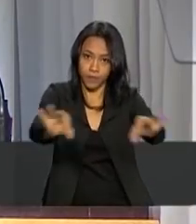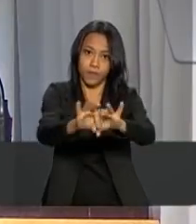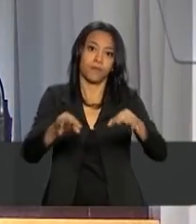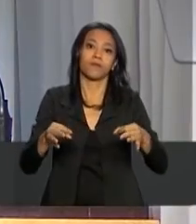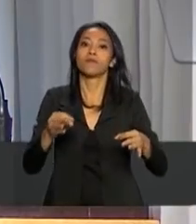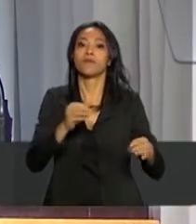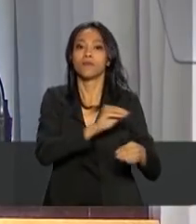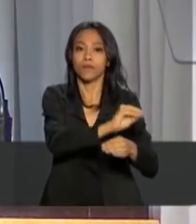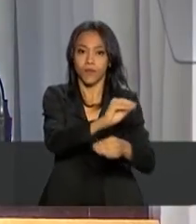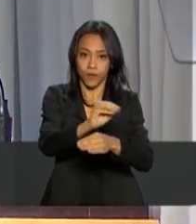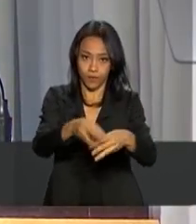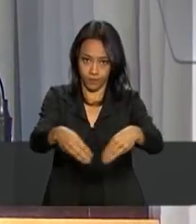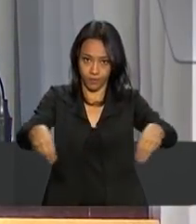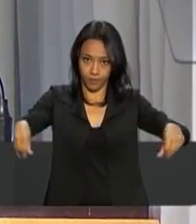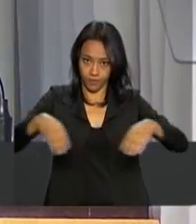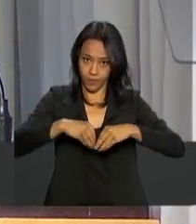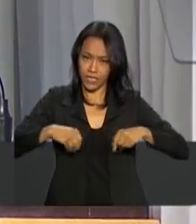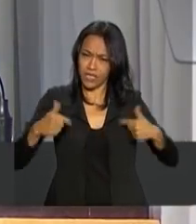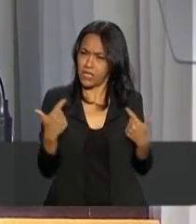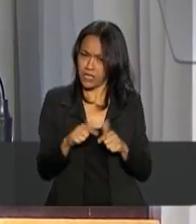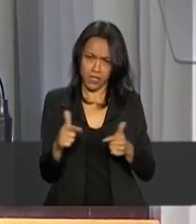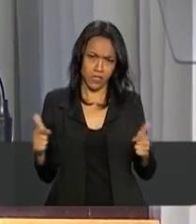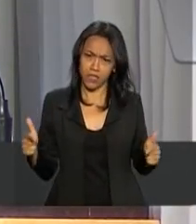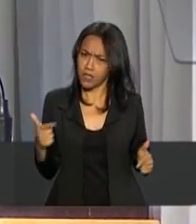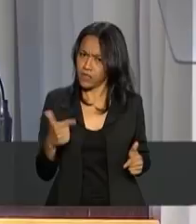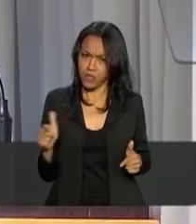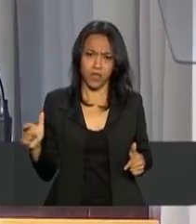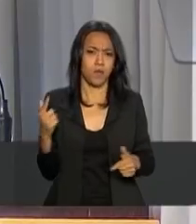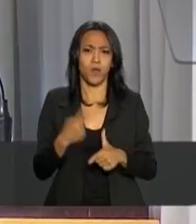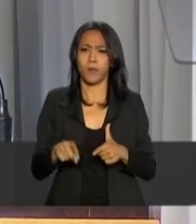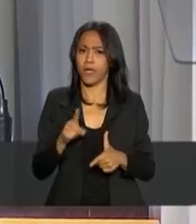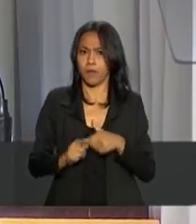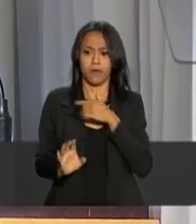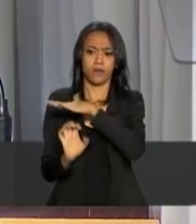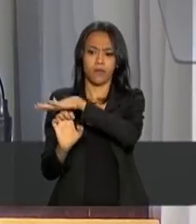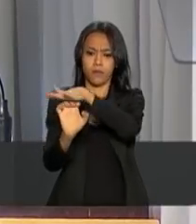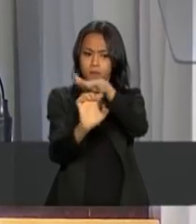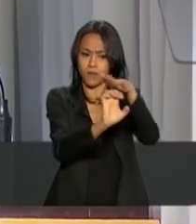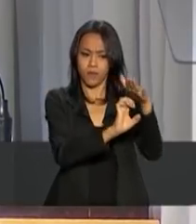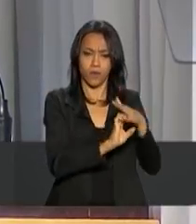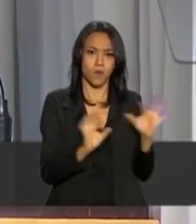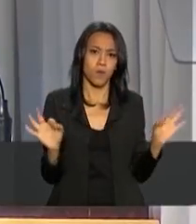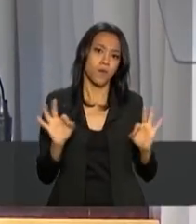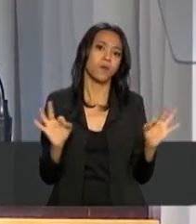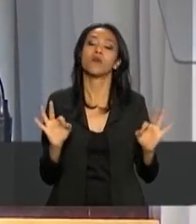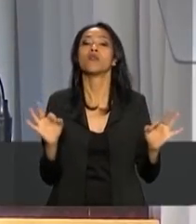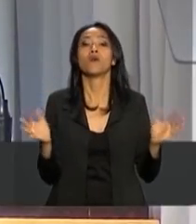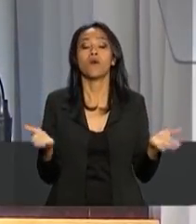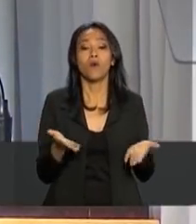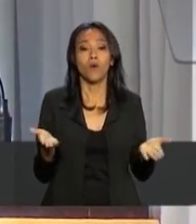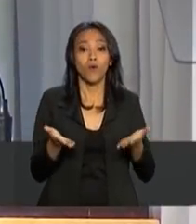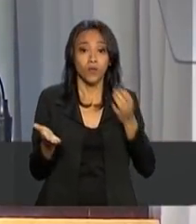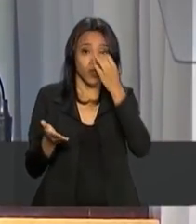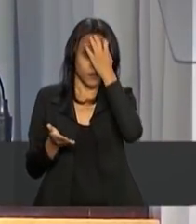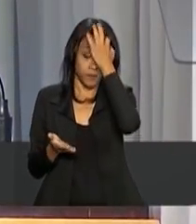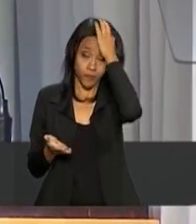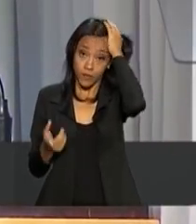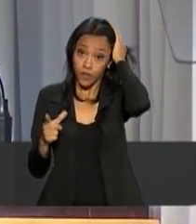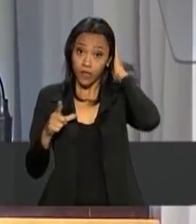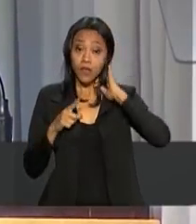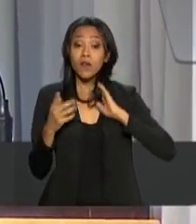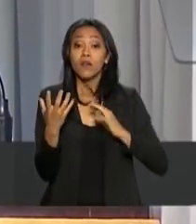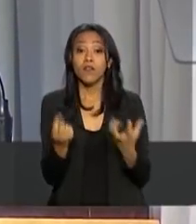sem problema com os empresários agrícolas. E para falar de agricultura, hoje nós vamos ter uma safra, uma nova